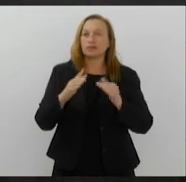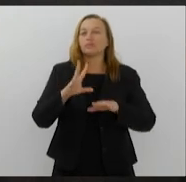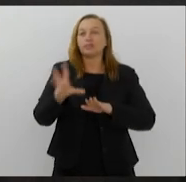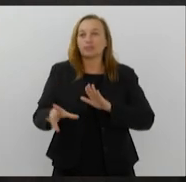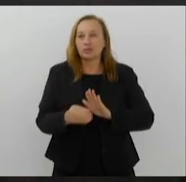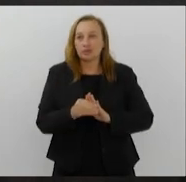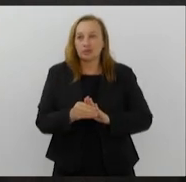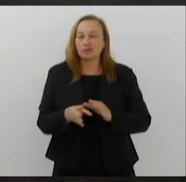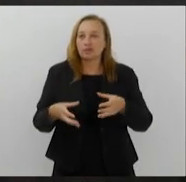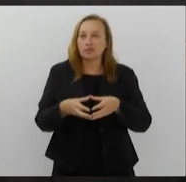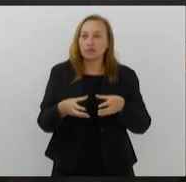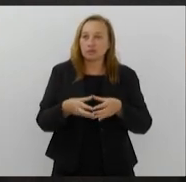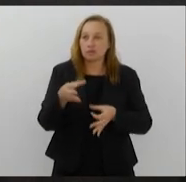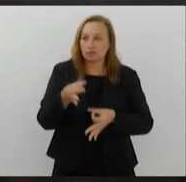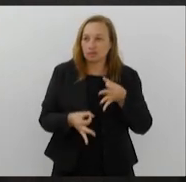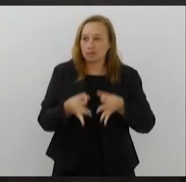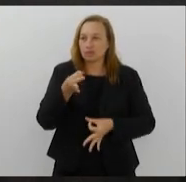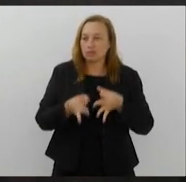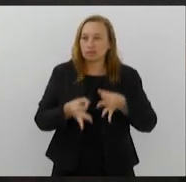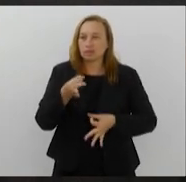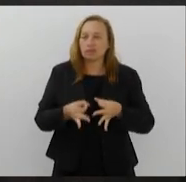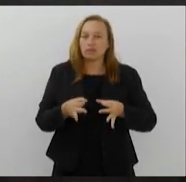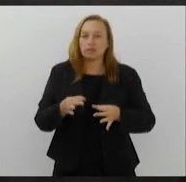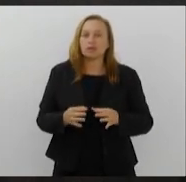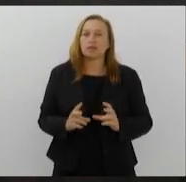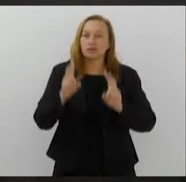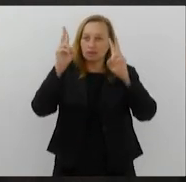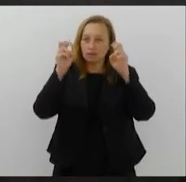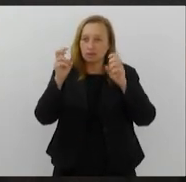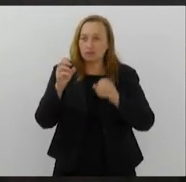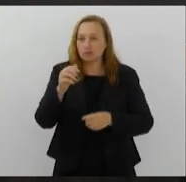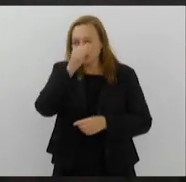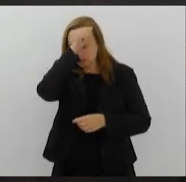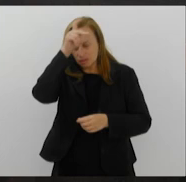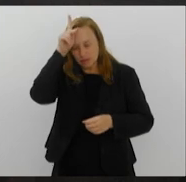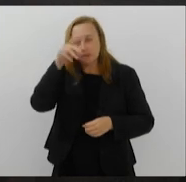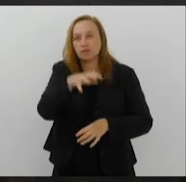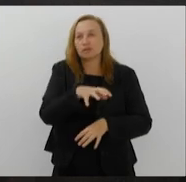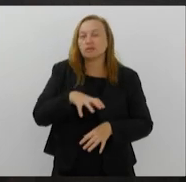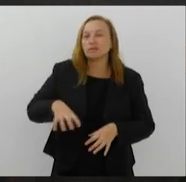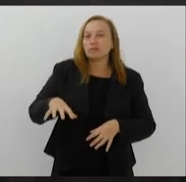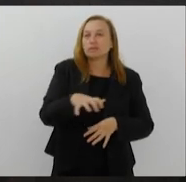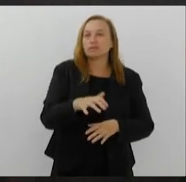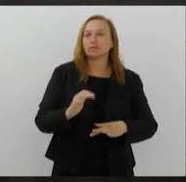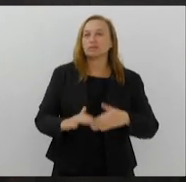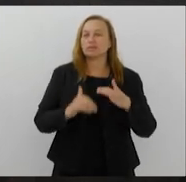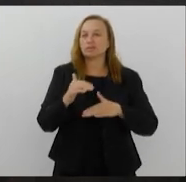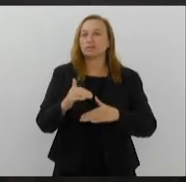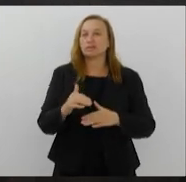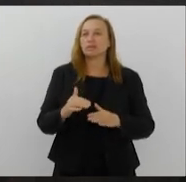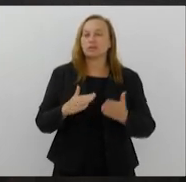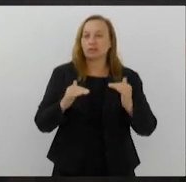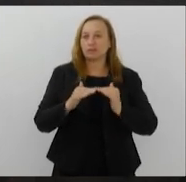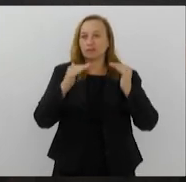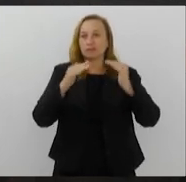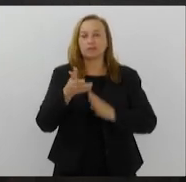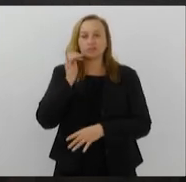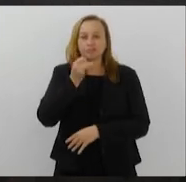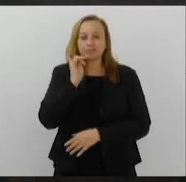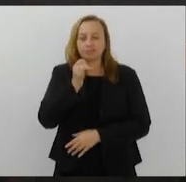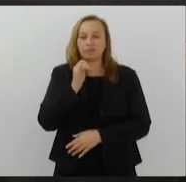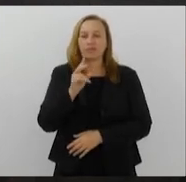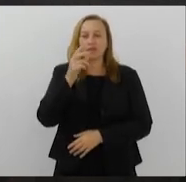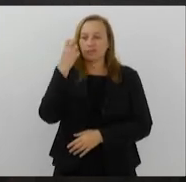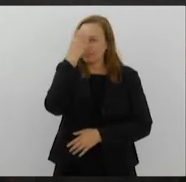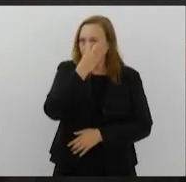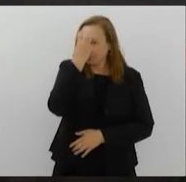da Comissão de Constituição e Justiça, de Assuntos Municipais e Desenvolvimento Regional, favorável, relator, deputados